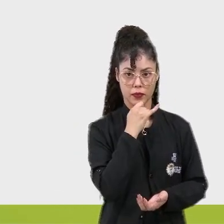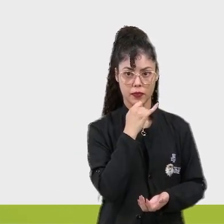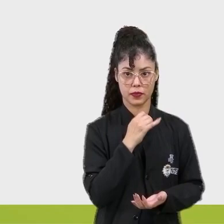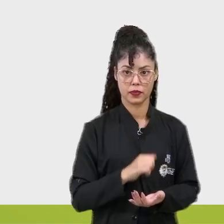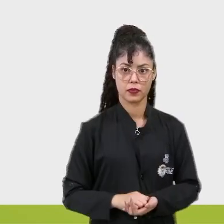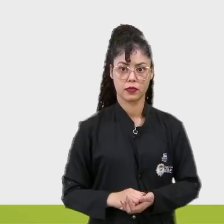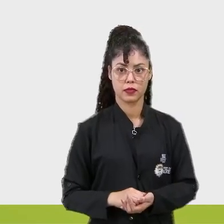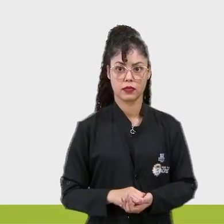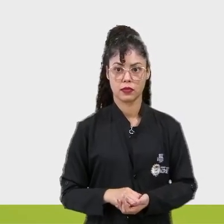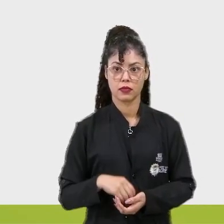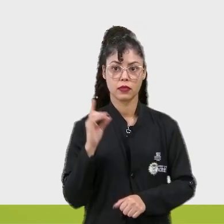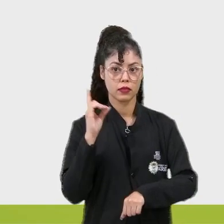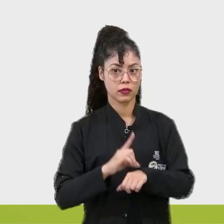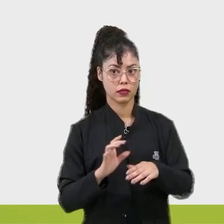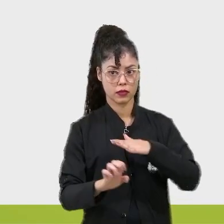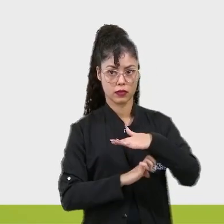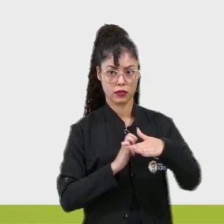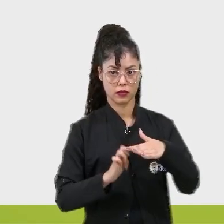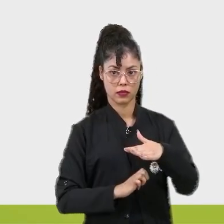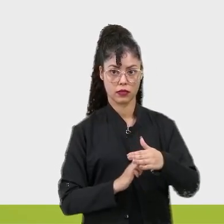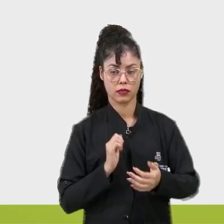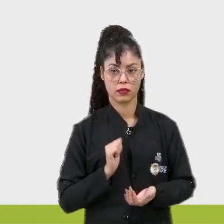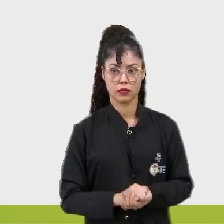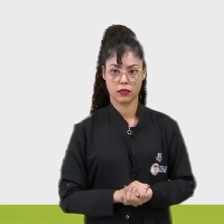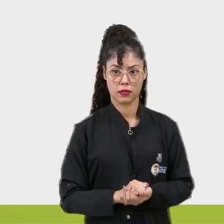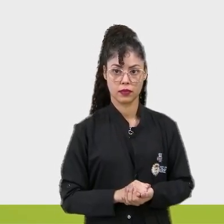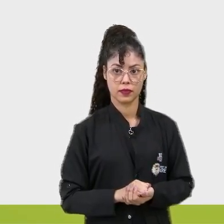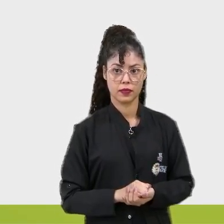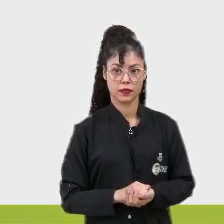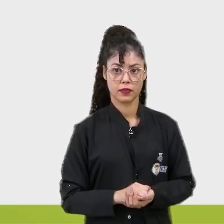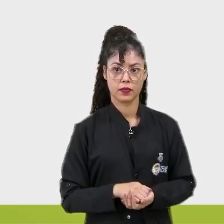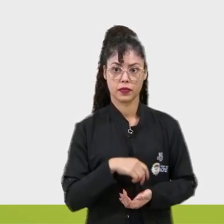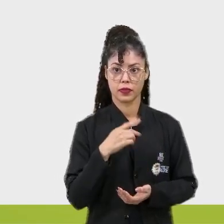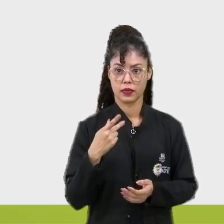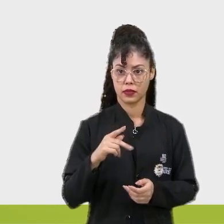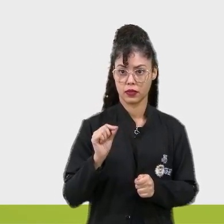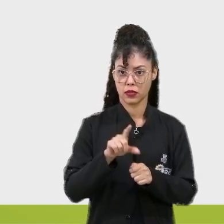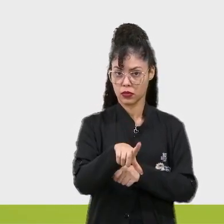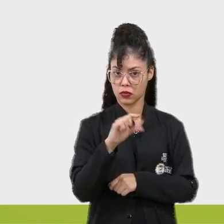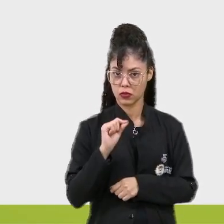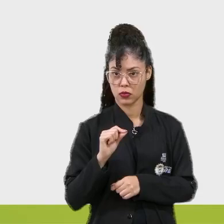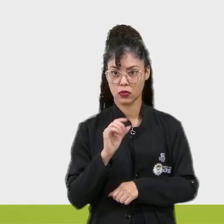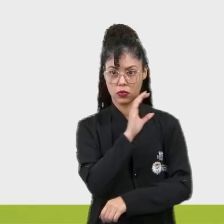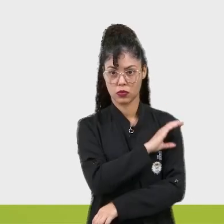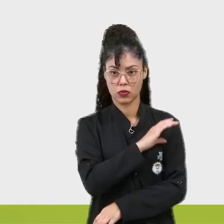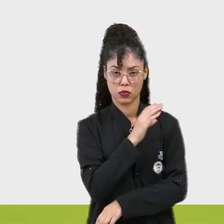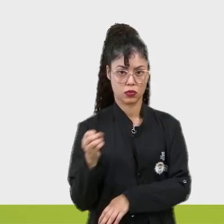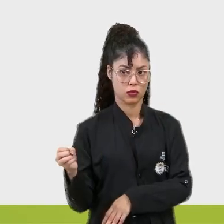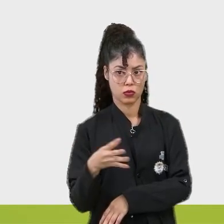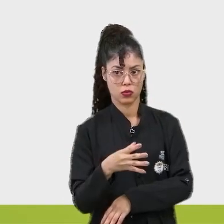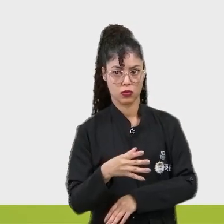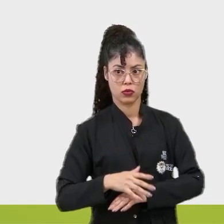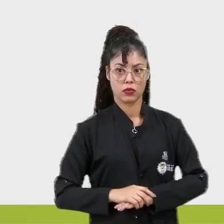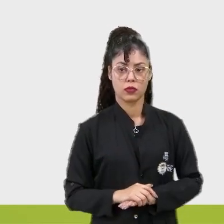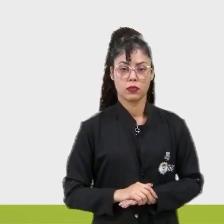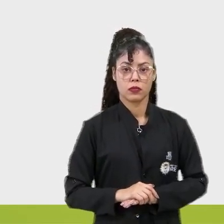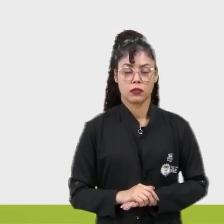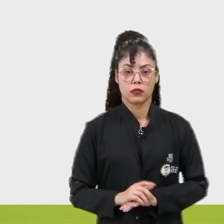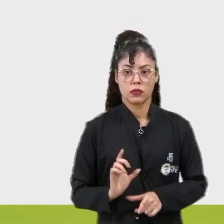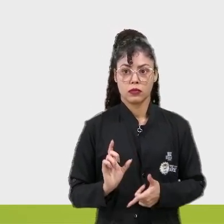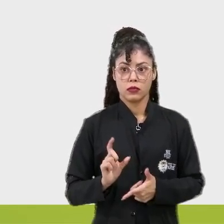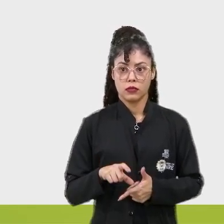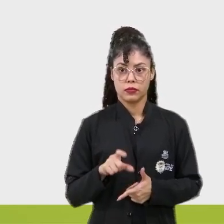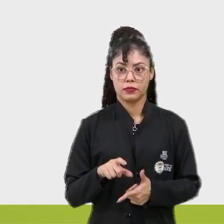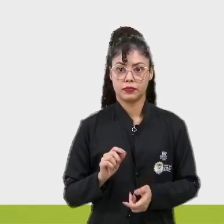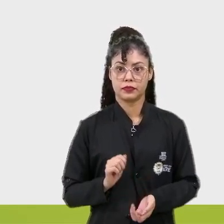exemplos. A diretoria da empresa elegeu um novo coordenador executivo. As